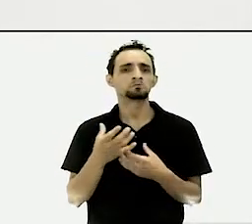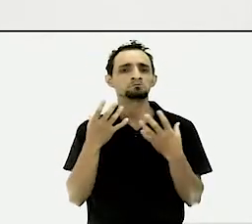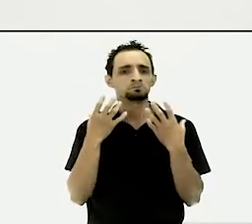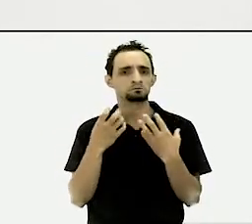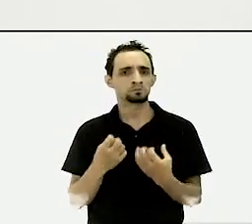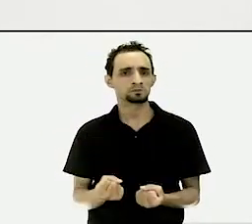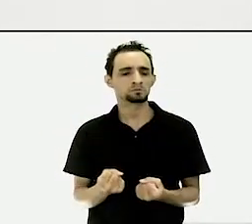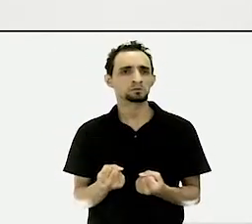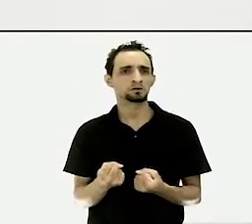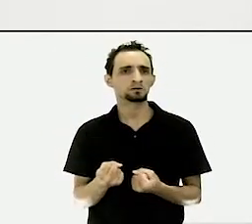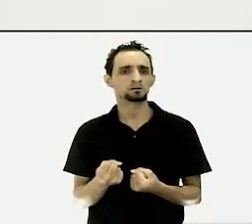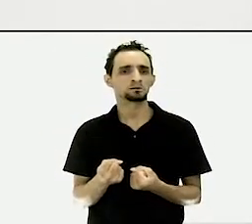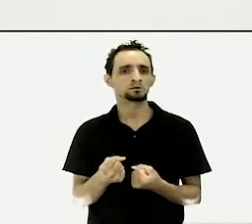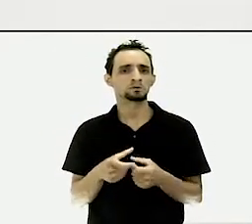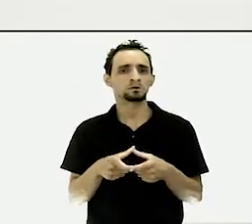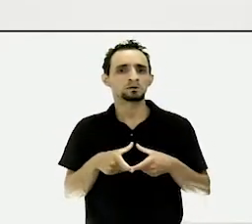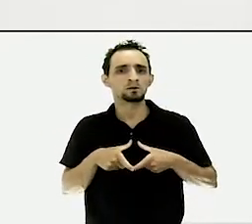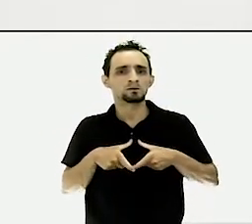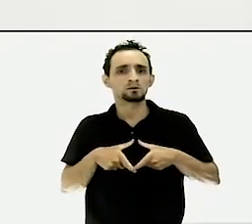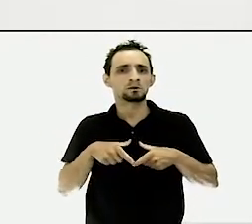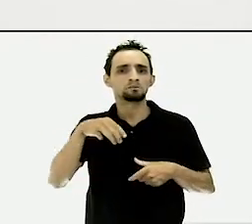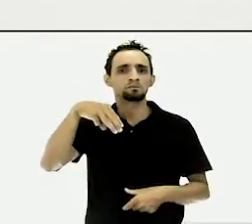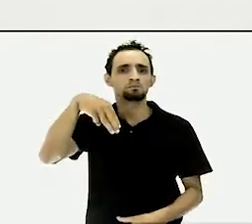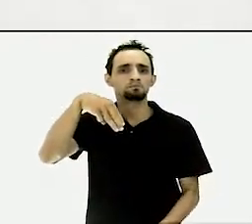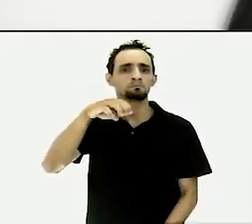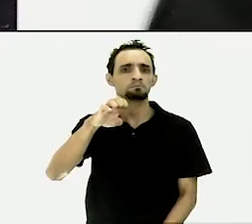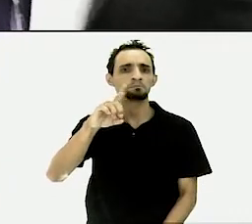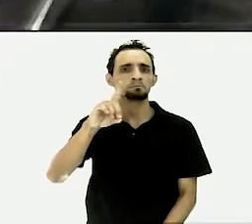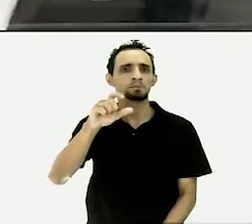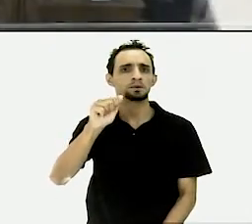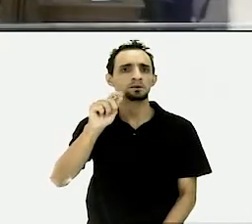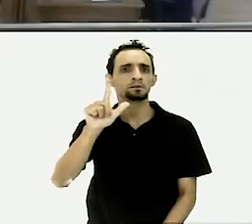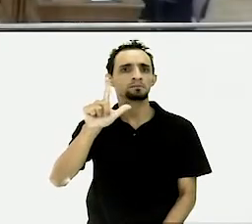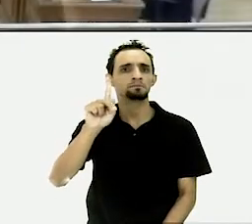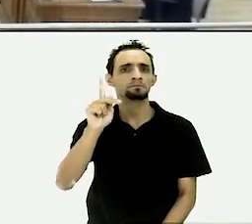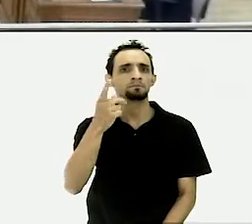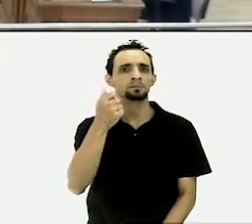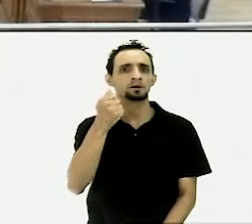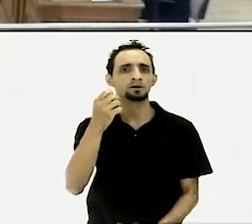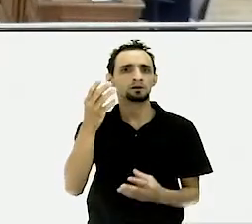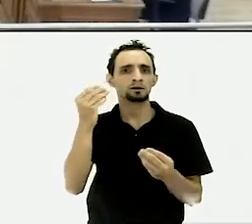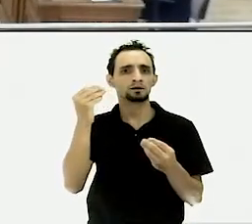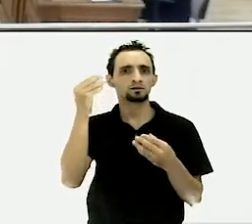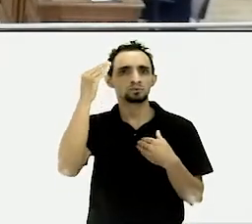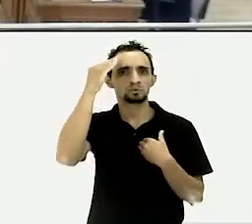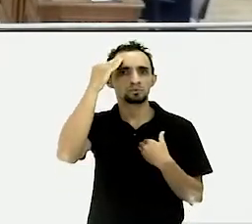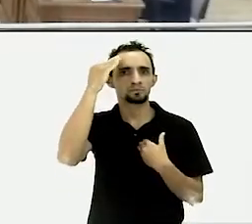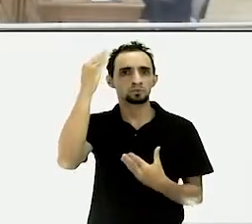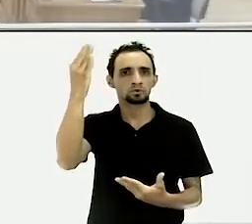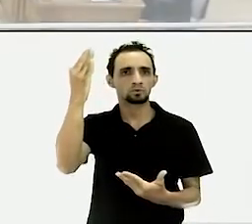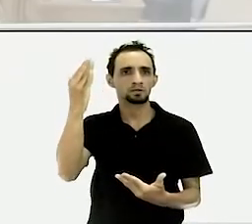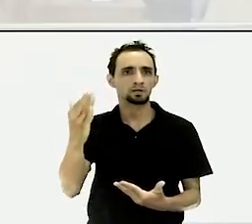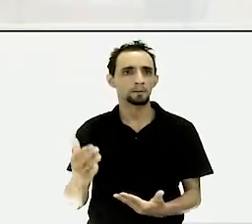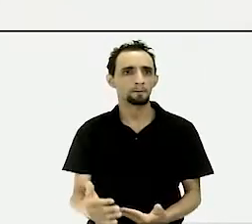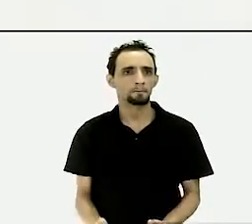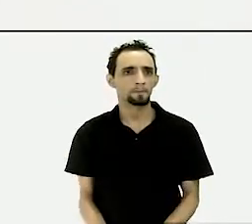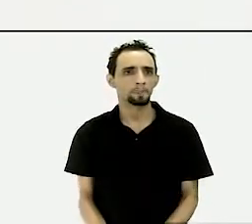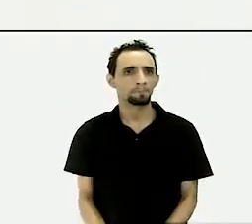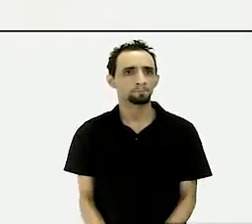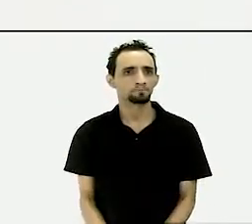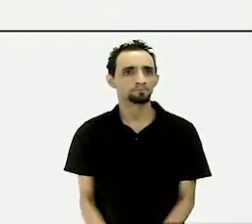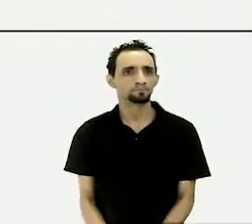consideração. Parabéns pela indicação, Marquinhos. Obrigado. Obrigado. Pois não, Ledão? Marquinhos, você rápido, parabéns pelo projeto